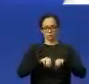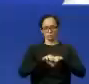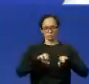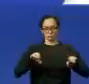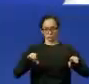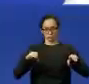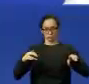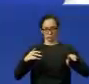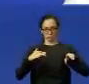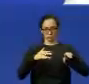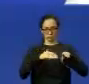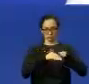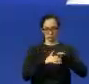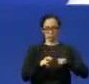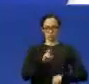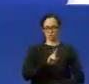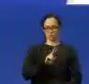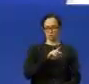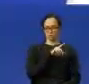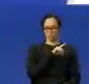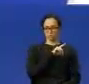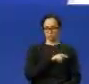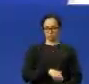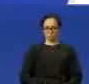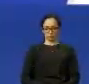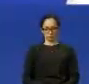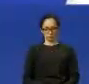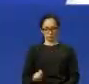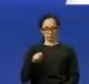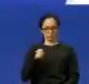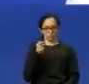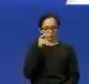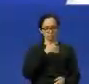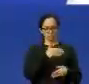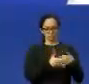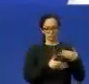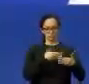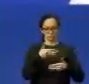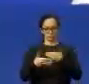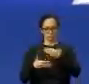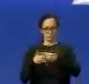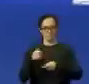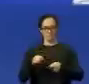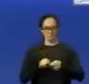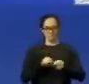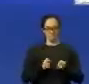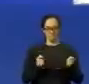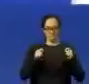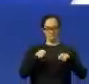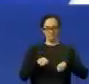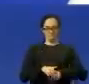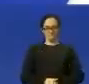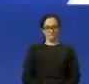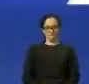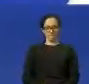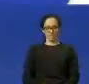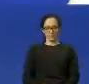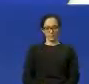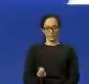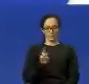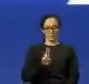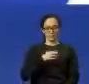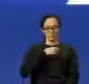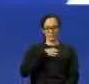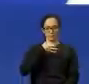horizontal, longo, apoiado em torres de sustentação, as quais giram sobre rodas, em torno do centro do pivô, chamado de base, conforme mostram